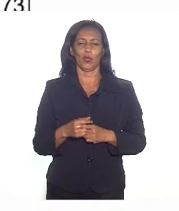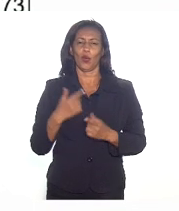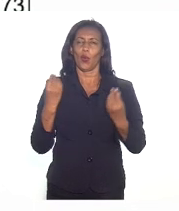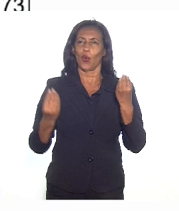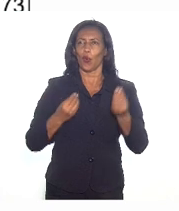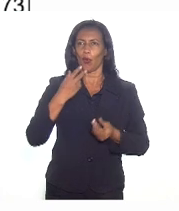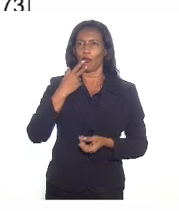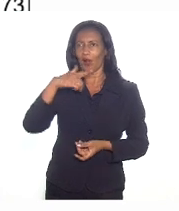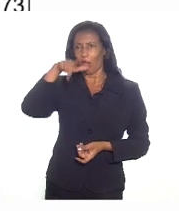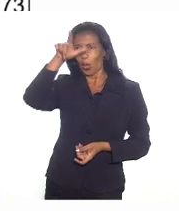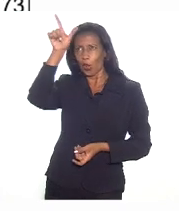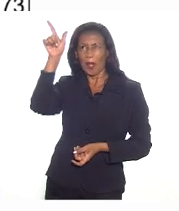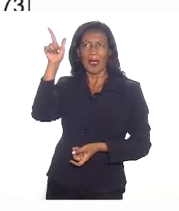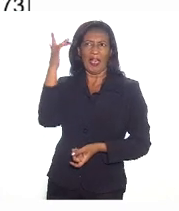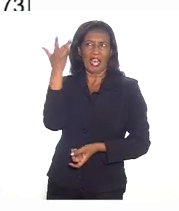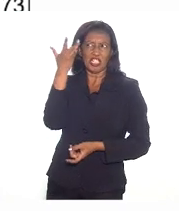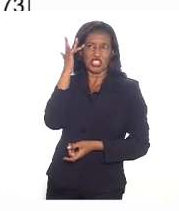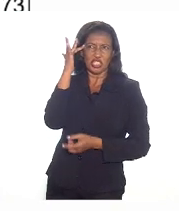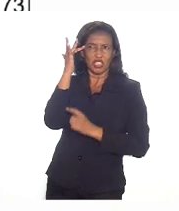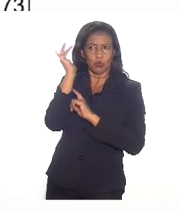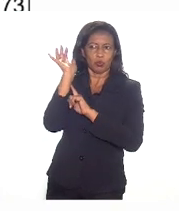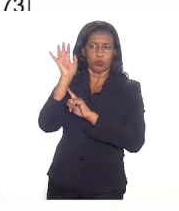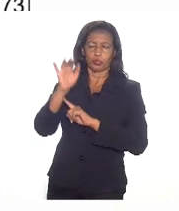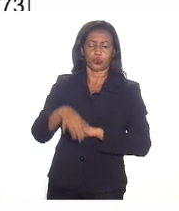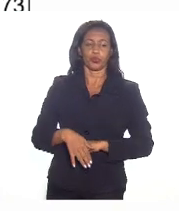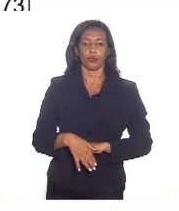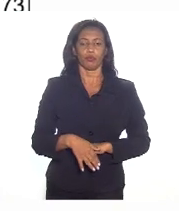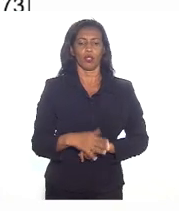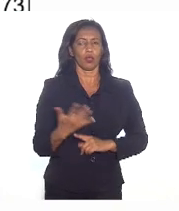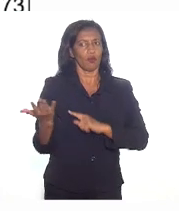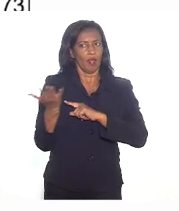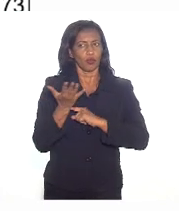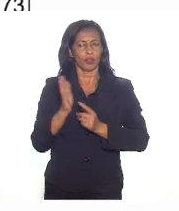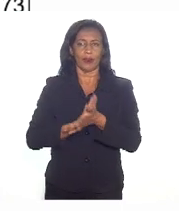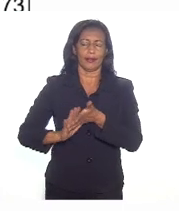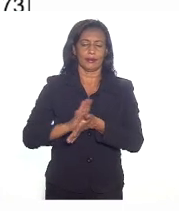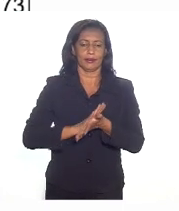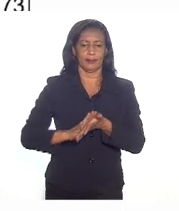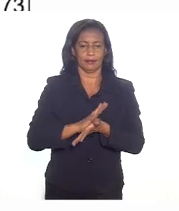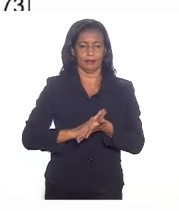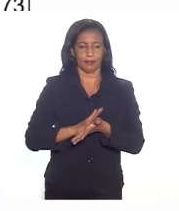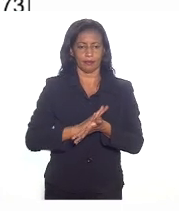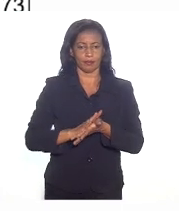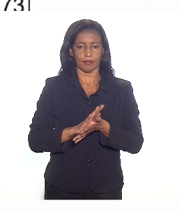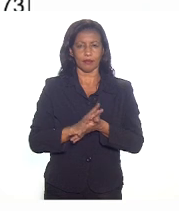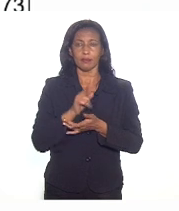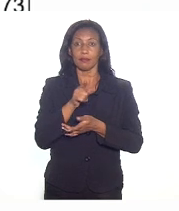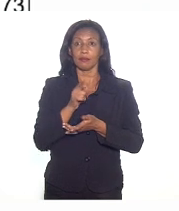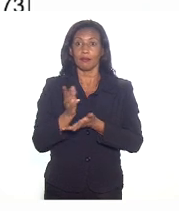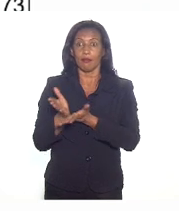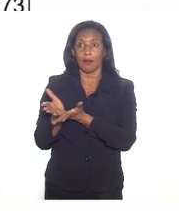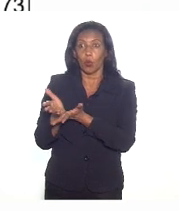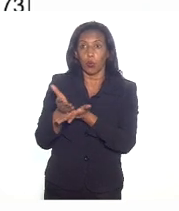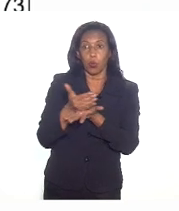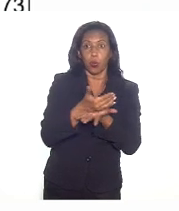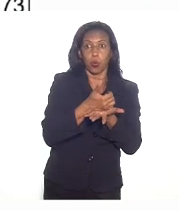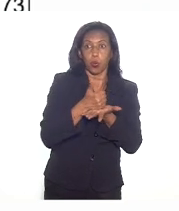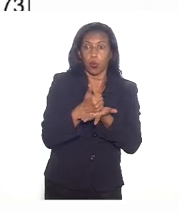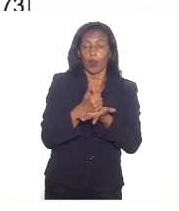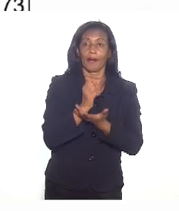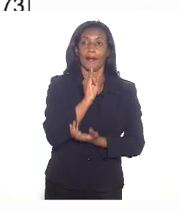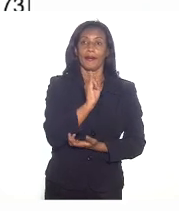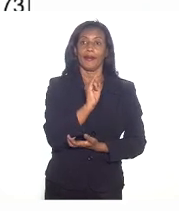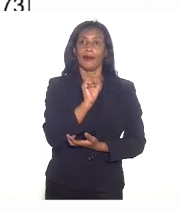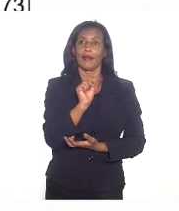com menos achismo, né, a matriz subproduto vai ajudar muito nisso. Essa aí é a arrecadação de ISS da Prefeitura do